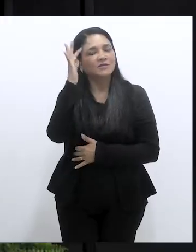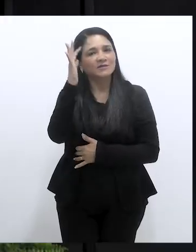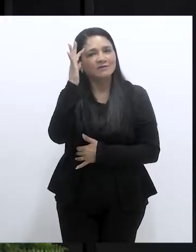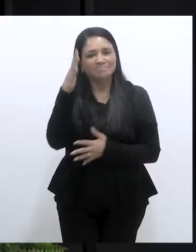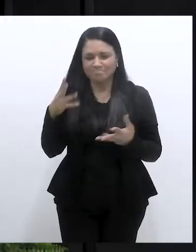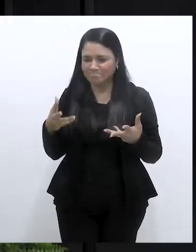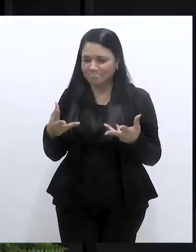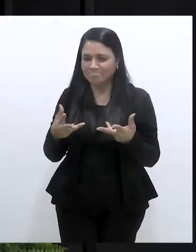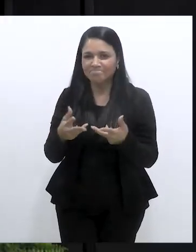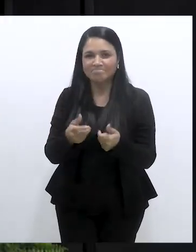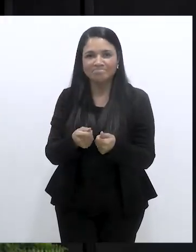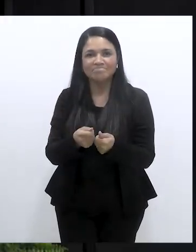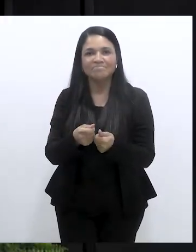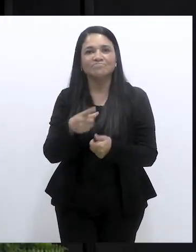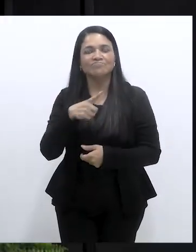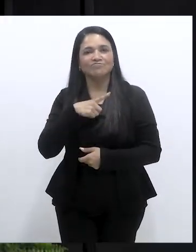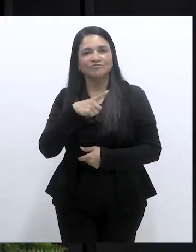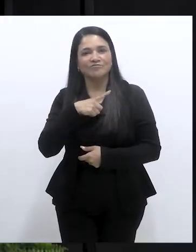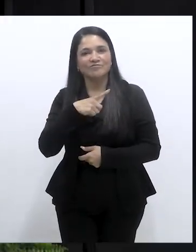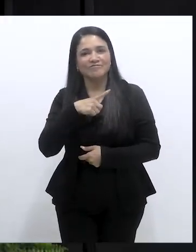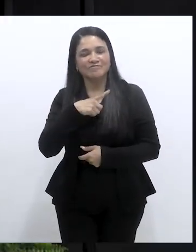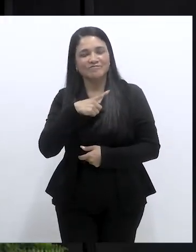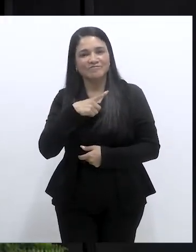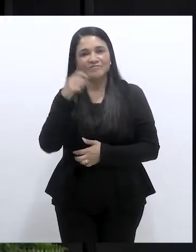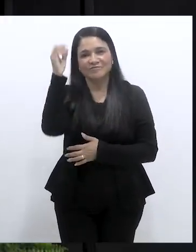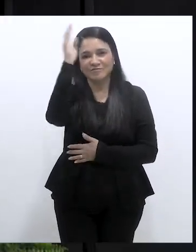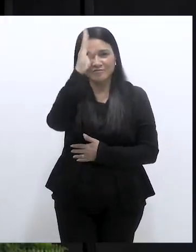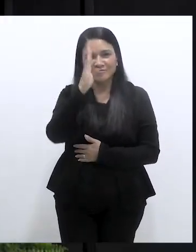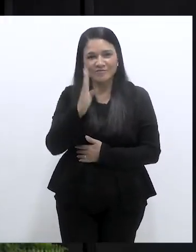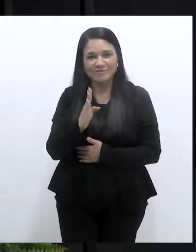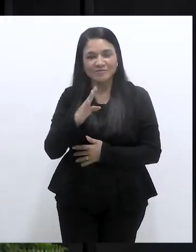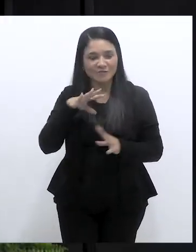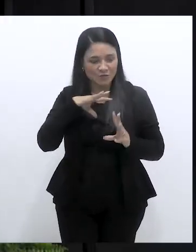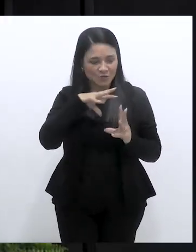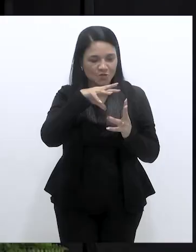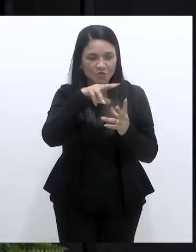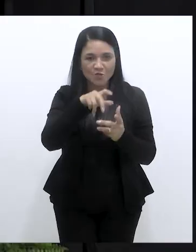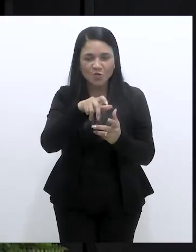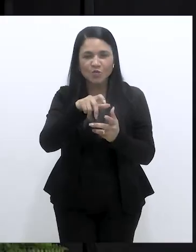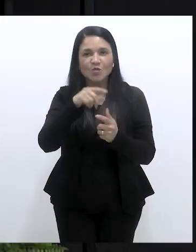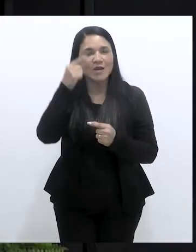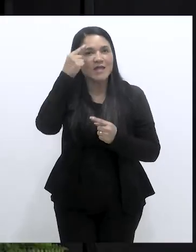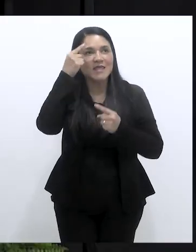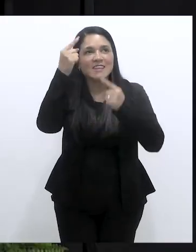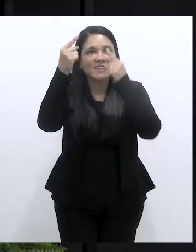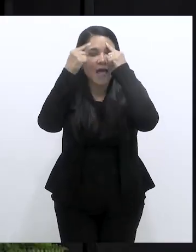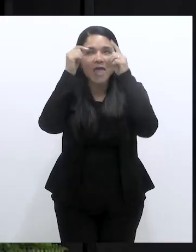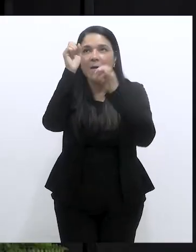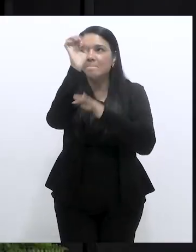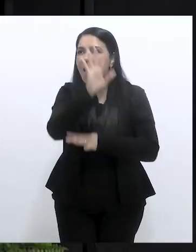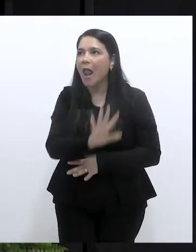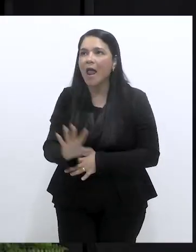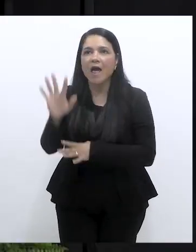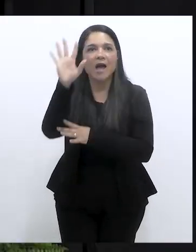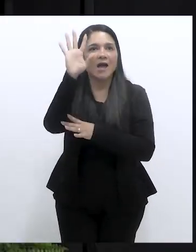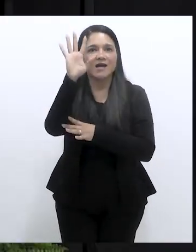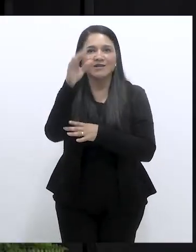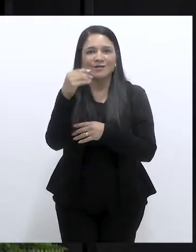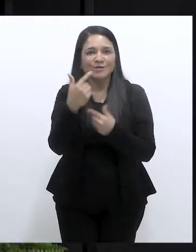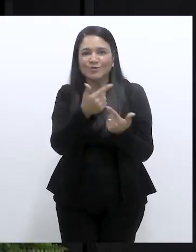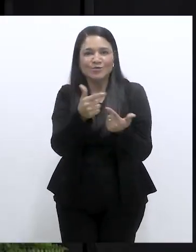imagina, que beleza se houvesse, se pelo Brasil isso, e pelo mundo, né? Porque é uma ideia que não